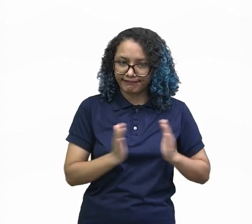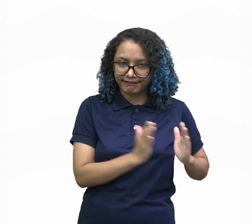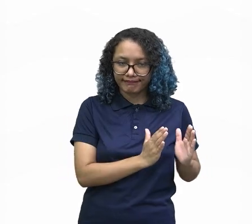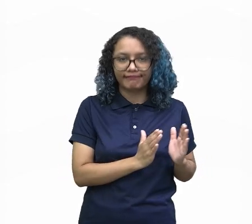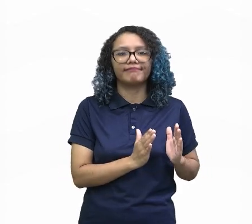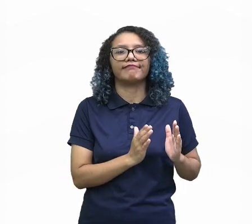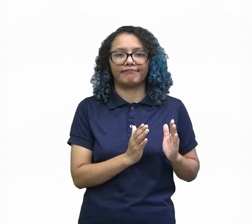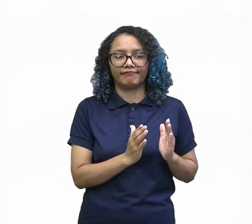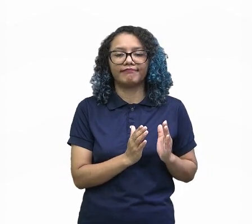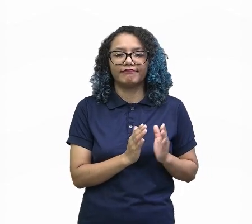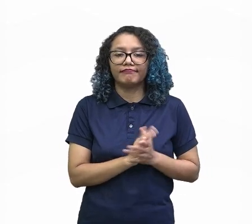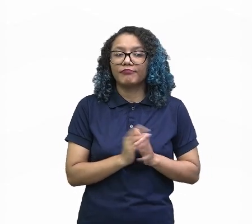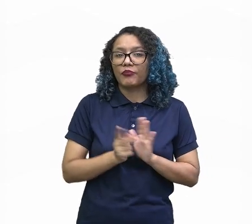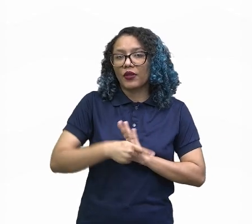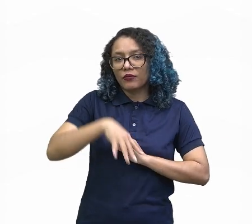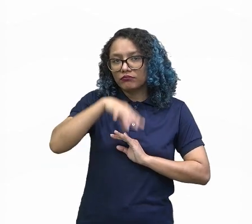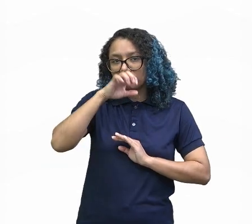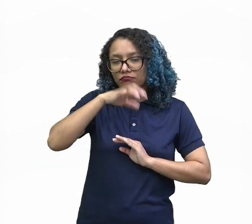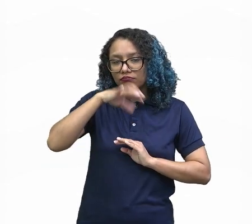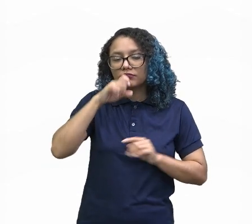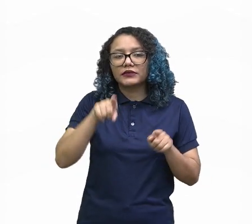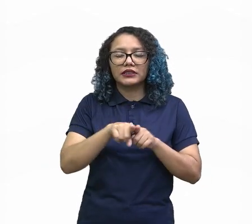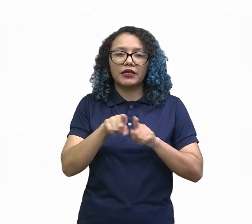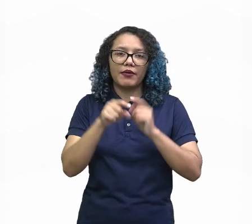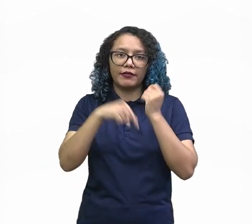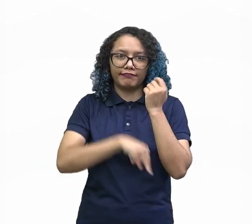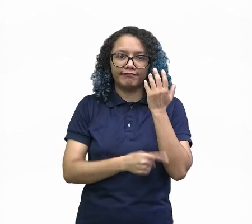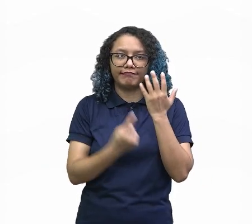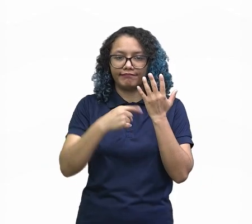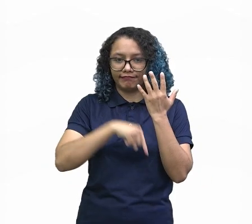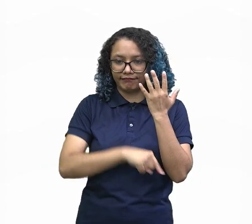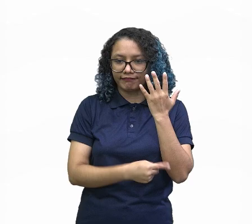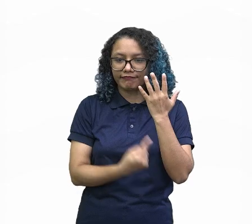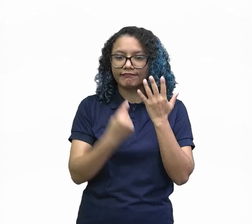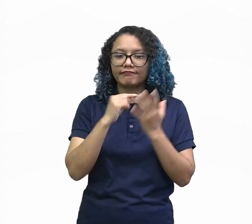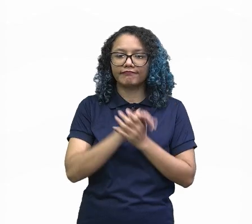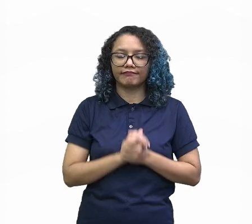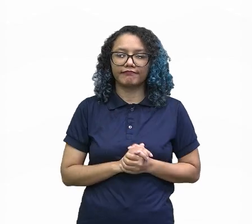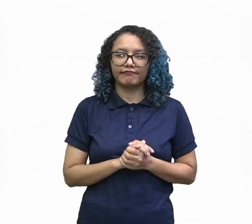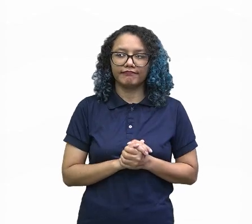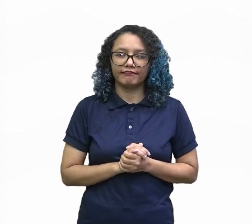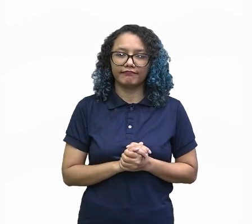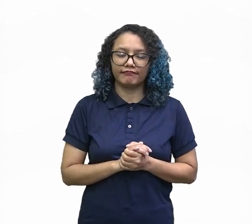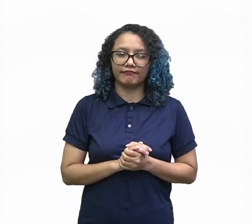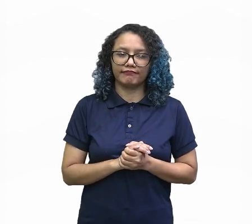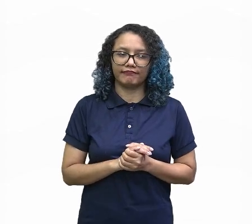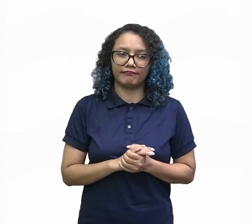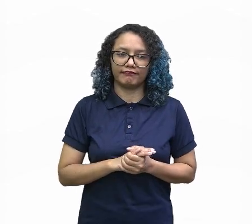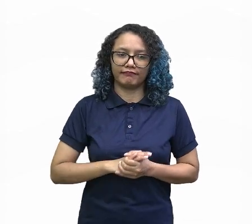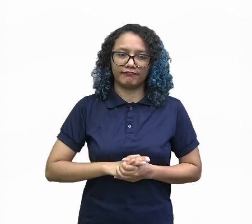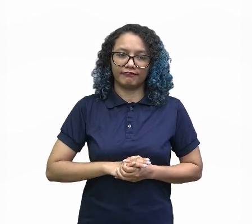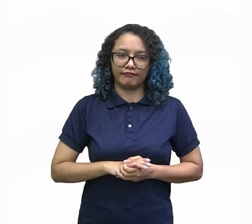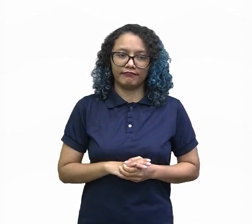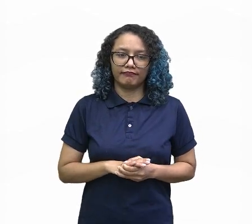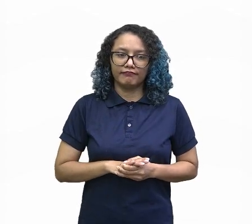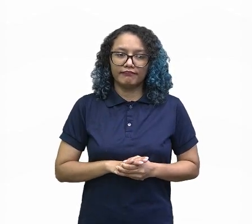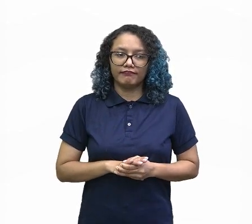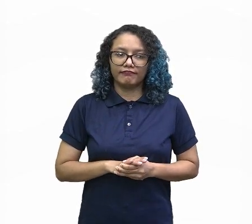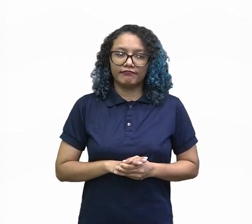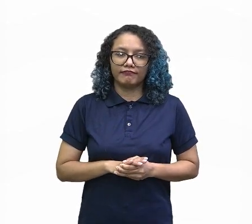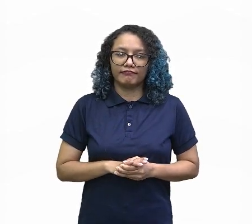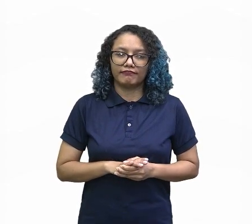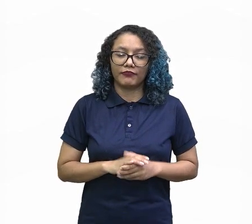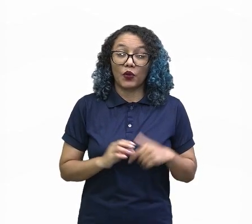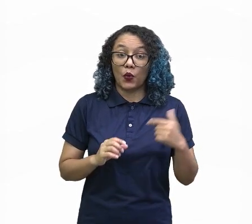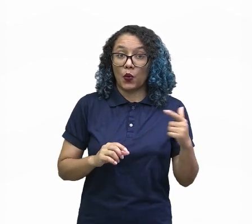né, da respiração, e também da fotossíntese nos vegetais, como a gente pôde observar. Certo? Temos